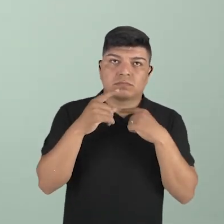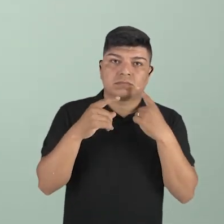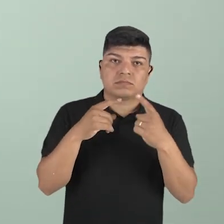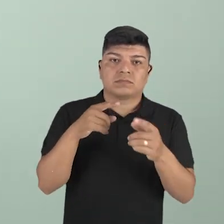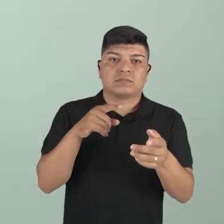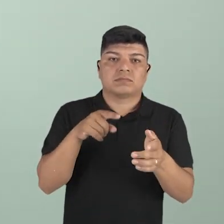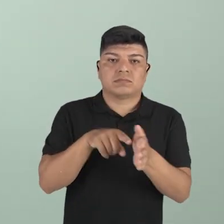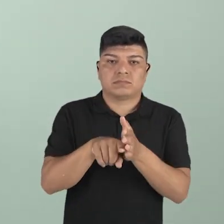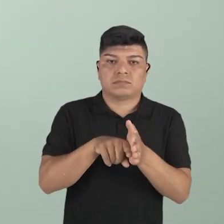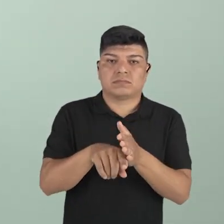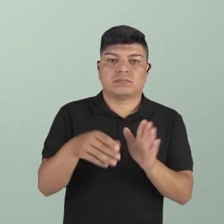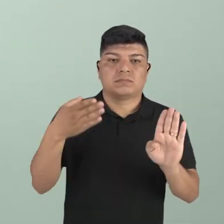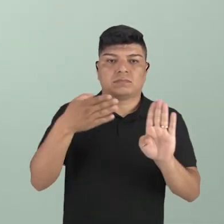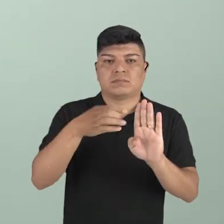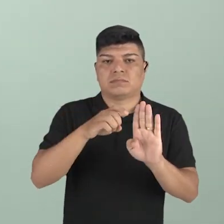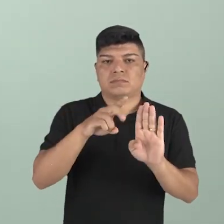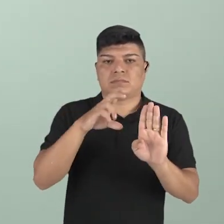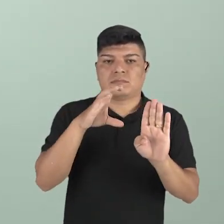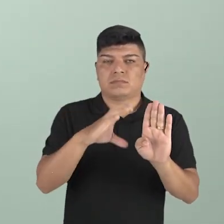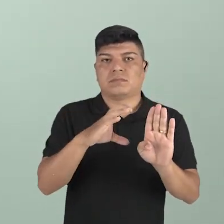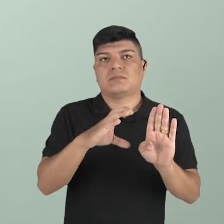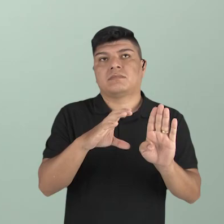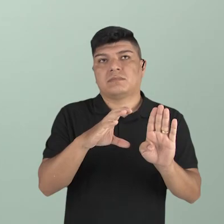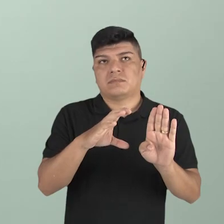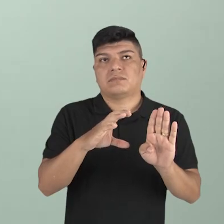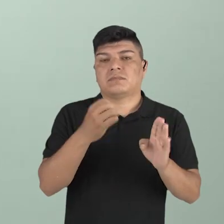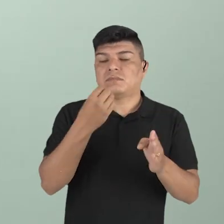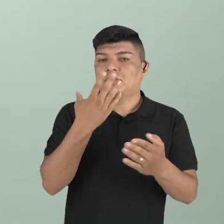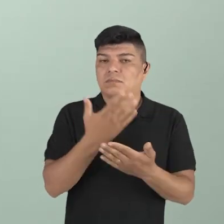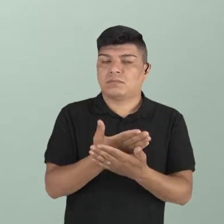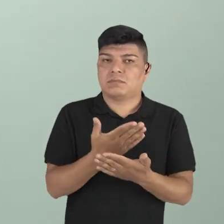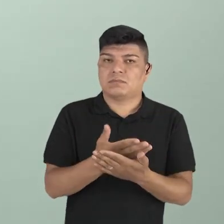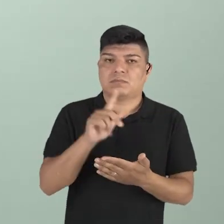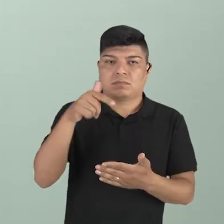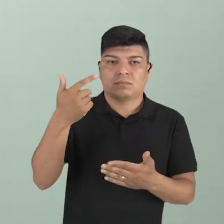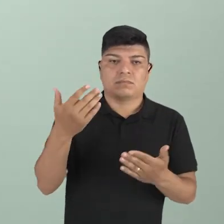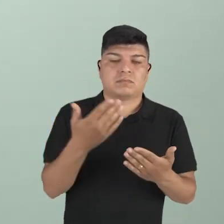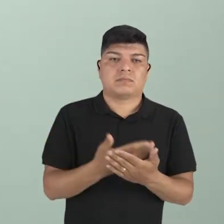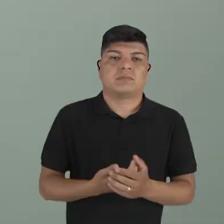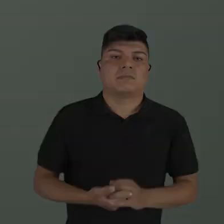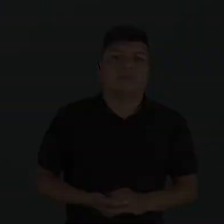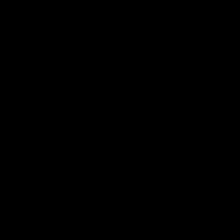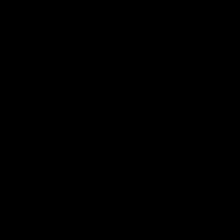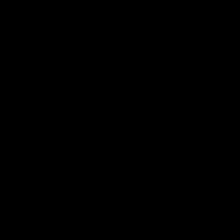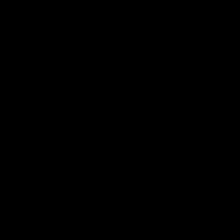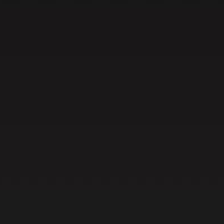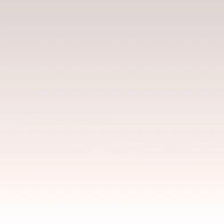queira rever a aula, basta acessar a nossa plataforma Eduque. Bons estudos e até a próxima aula!